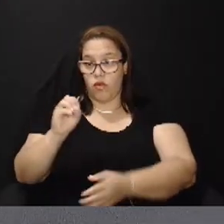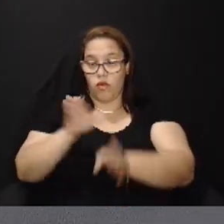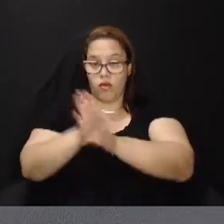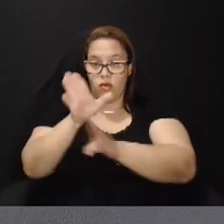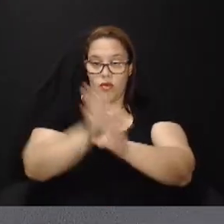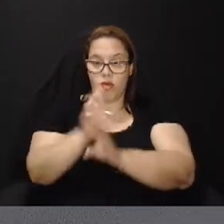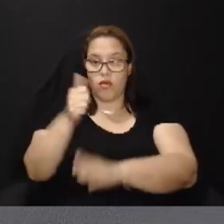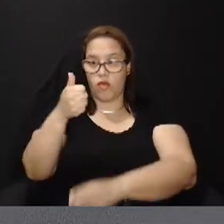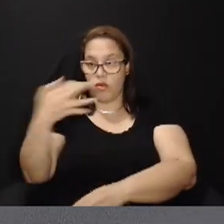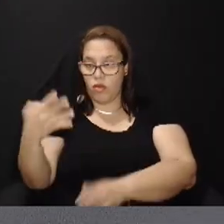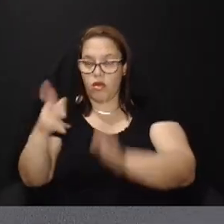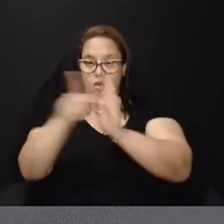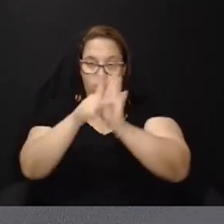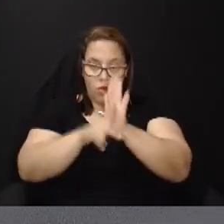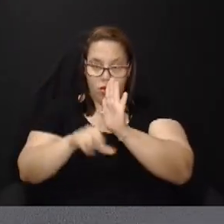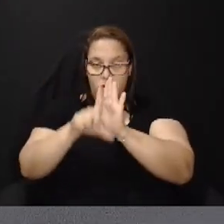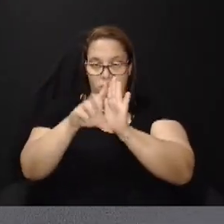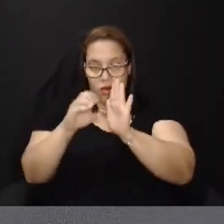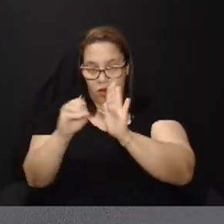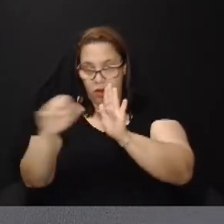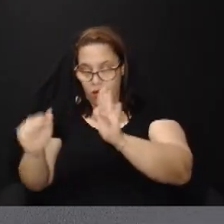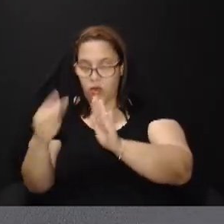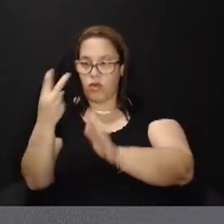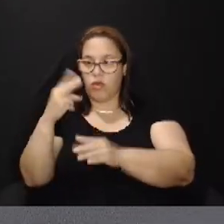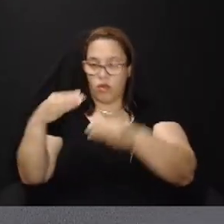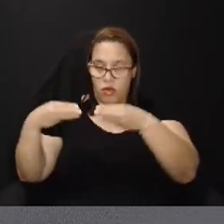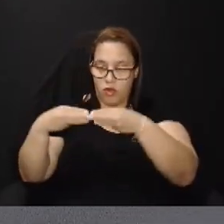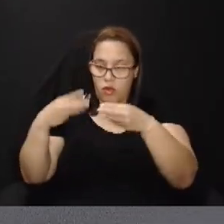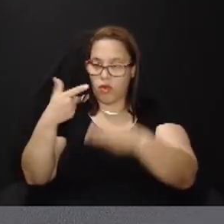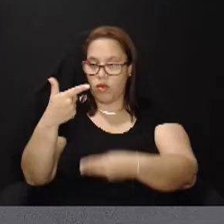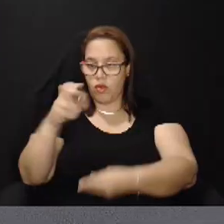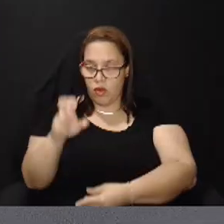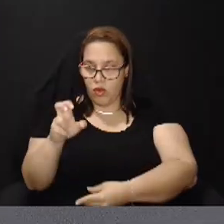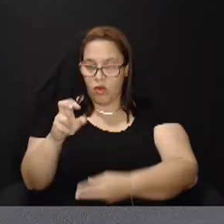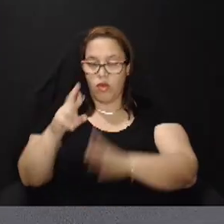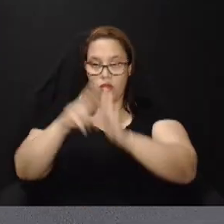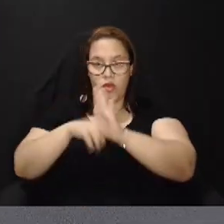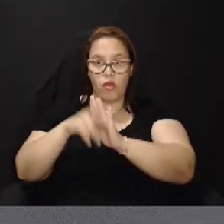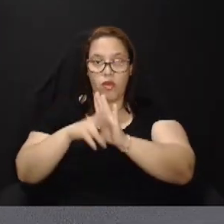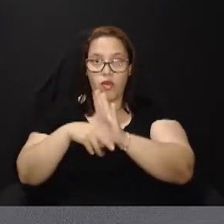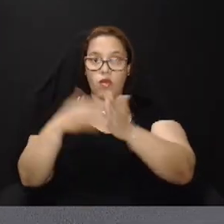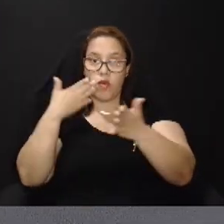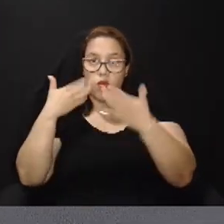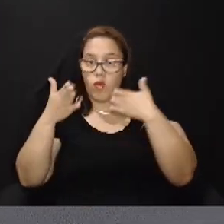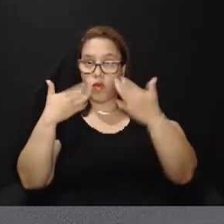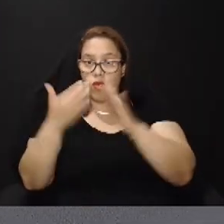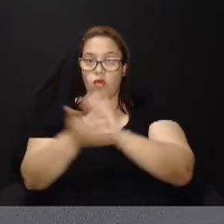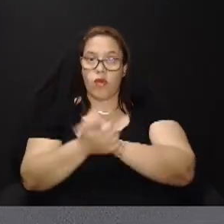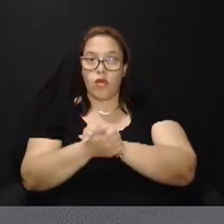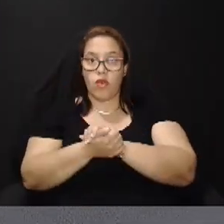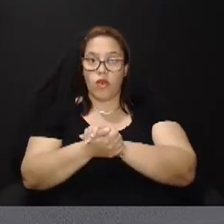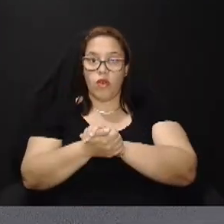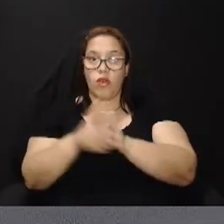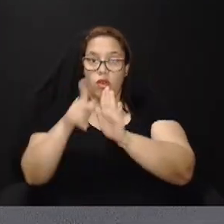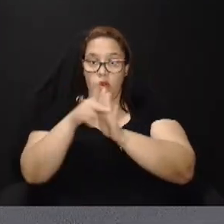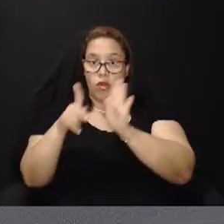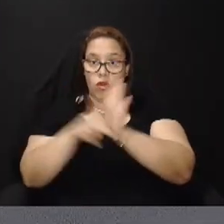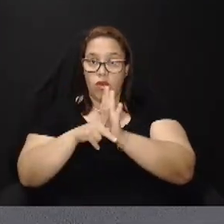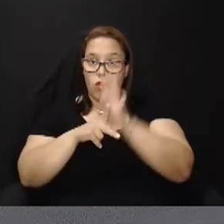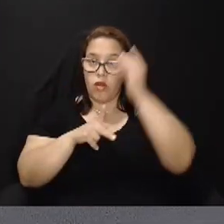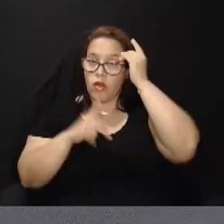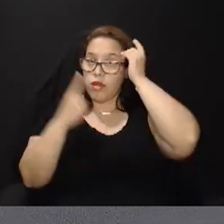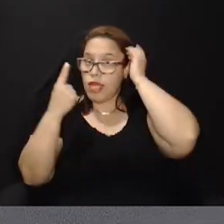de lei ordinária, 2 moções e 26 requerimentos. Vamos conversar um pouco mais sobre esses projetos, né? O senhor tem um aqui